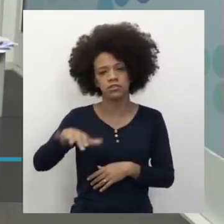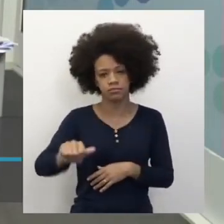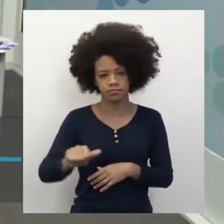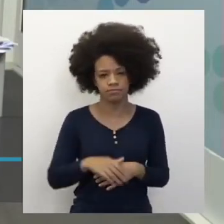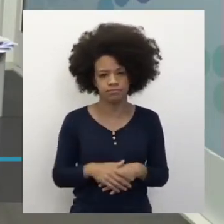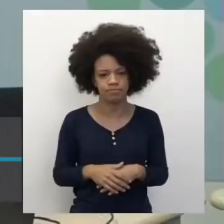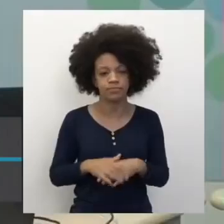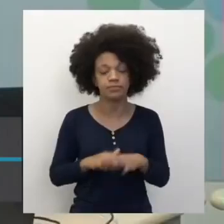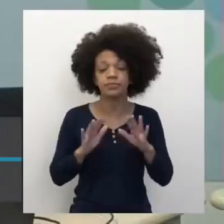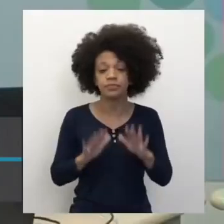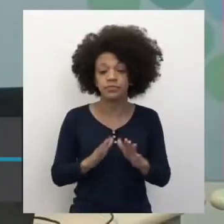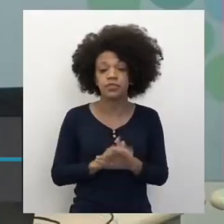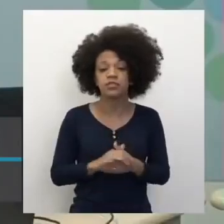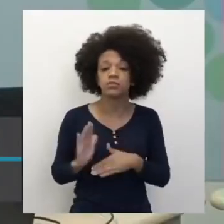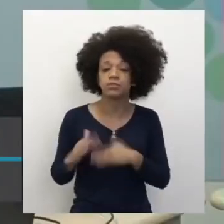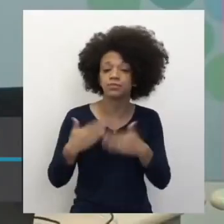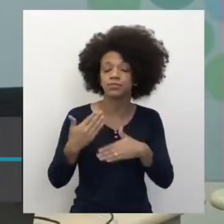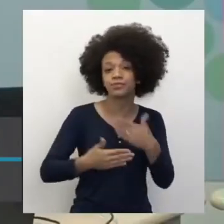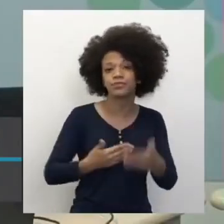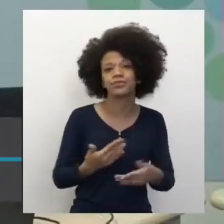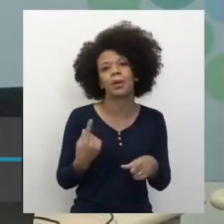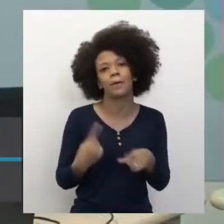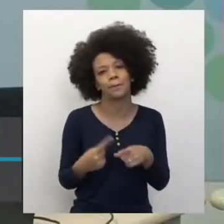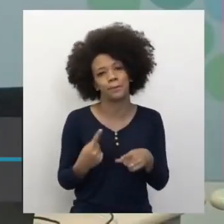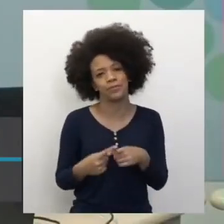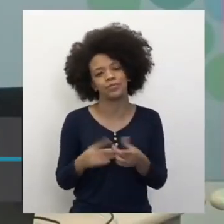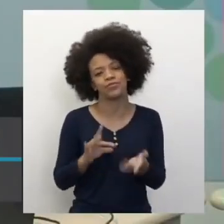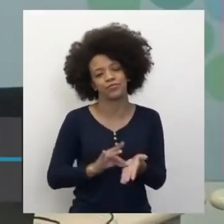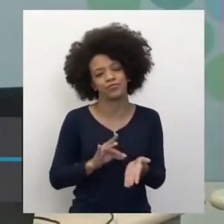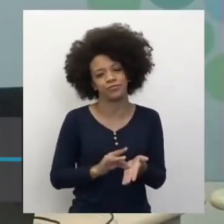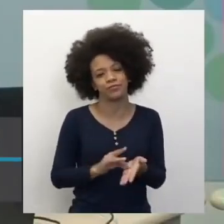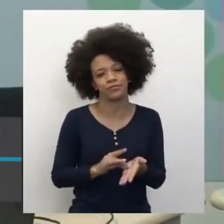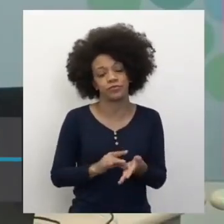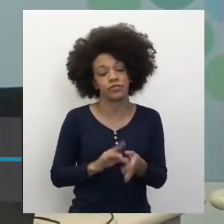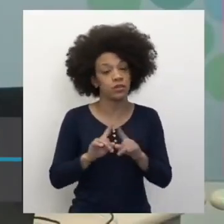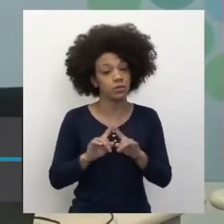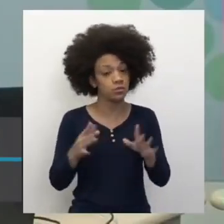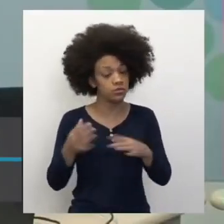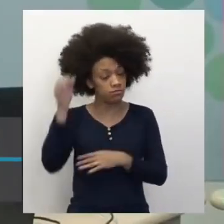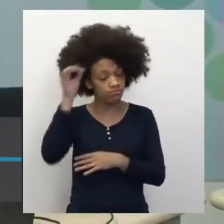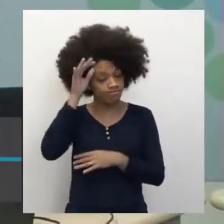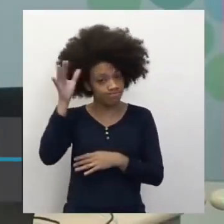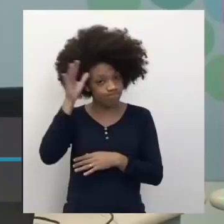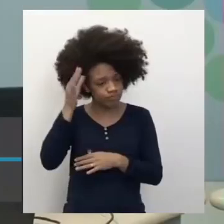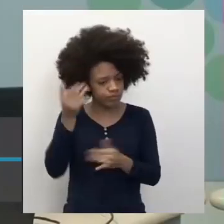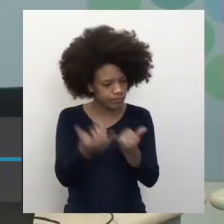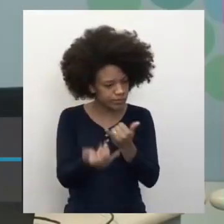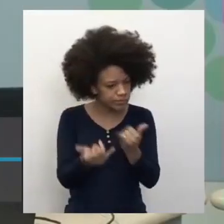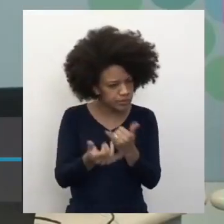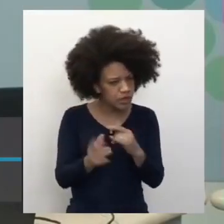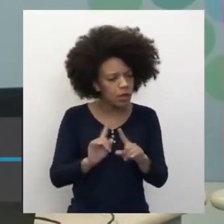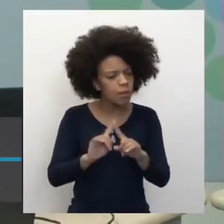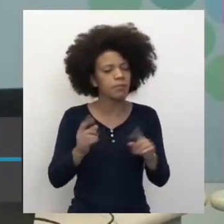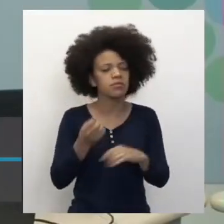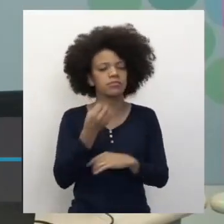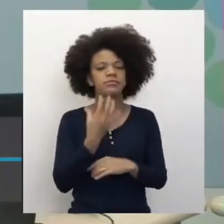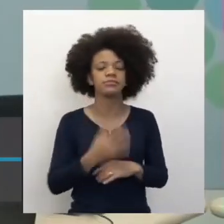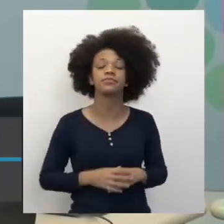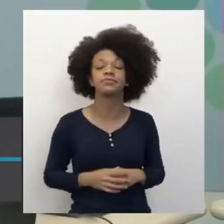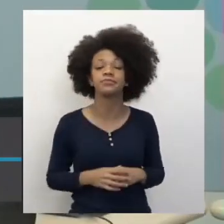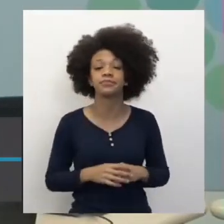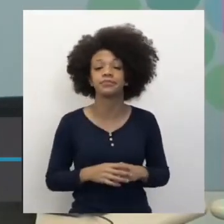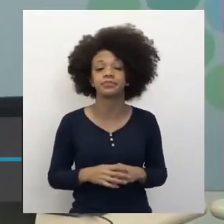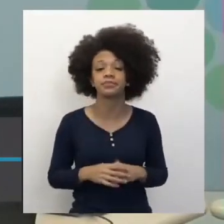Gente, então aqui, ó, eu vou prosseguir porque realmente mas assim, a reflexão é muito semelhante, mas eu acho que vale a pena, tá